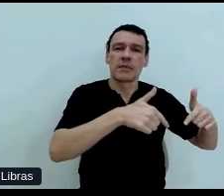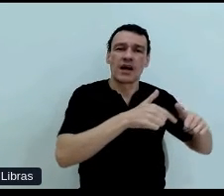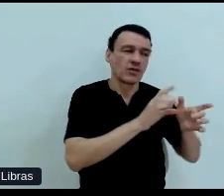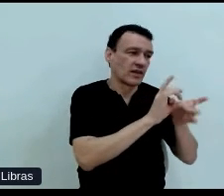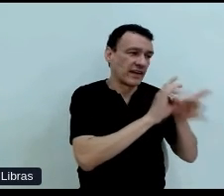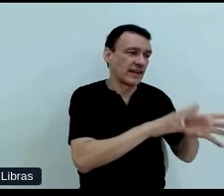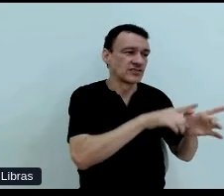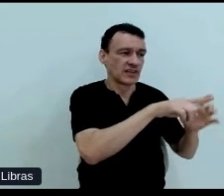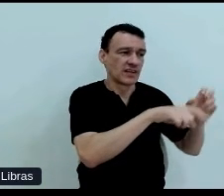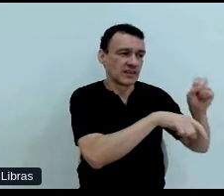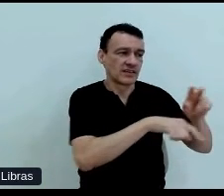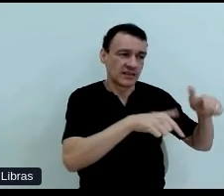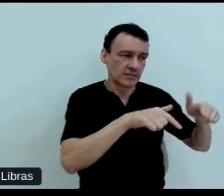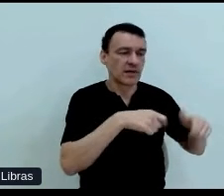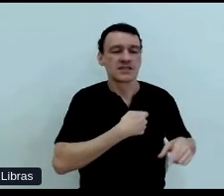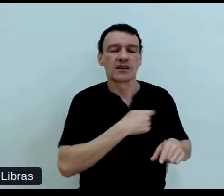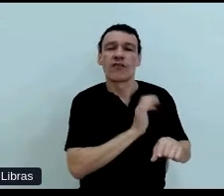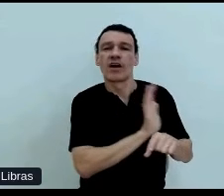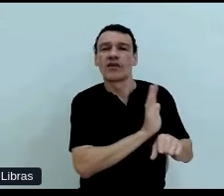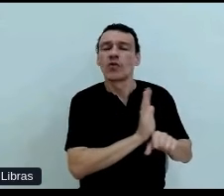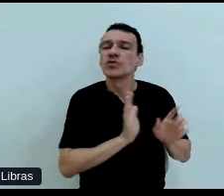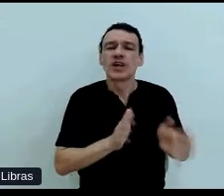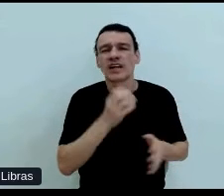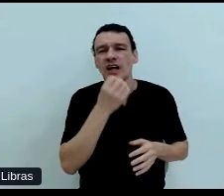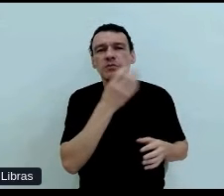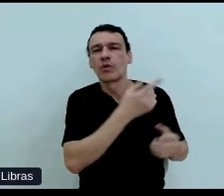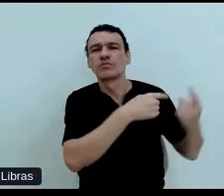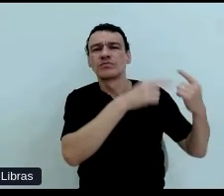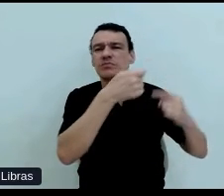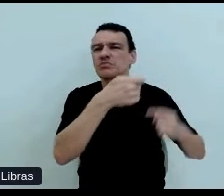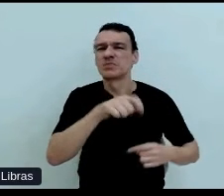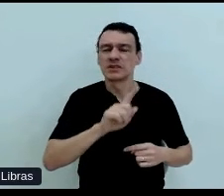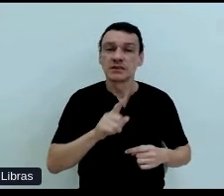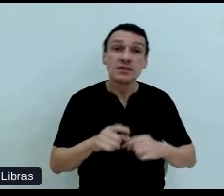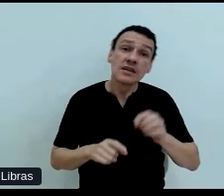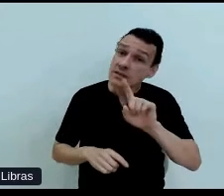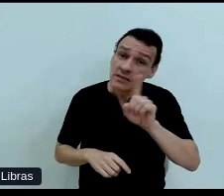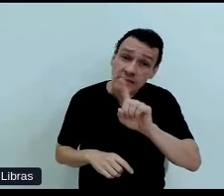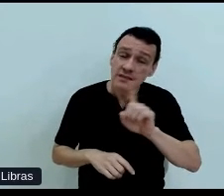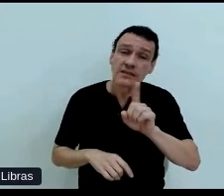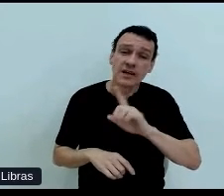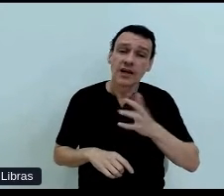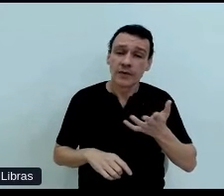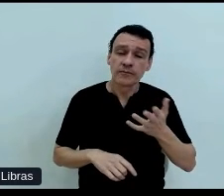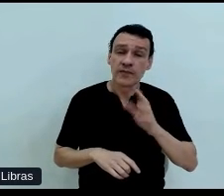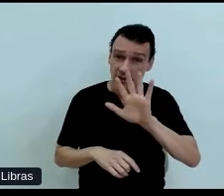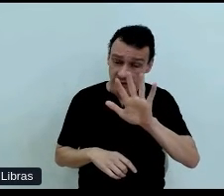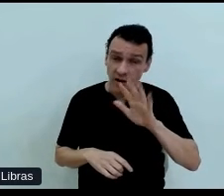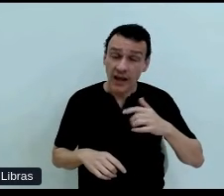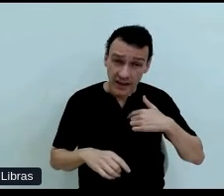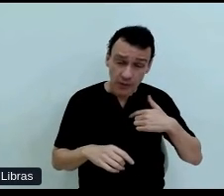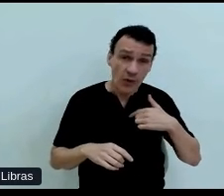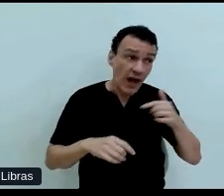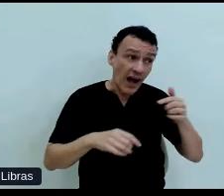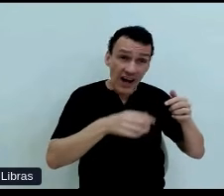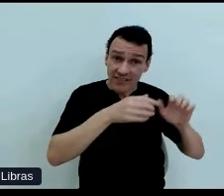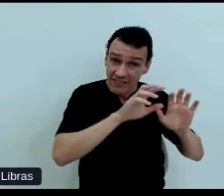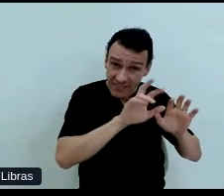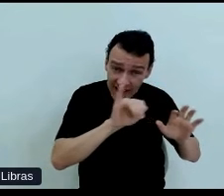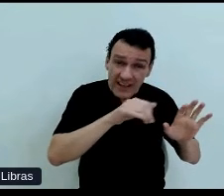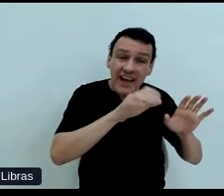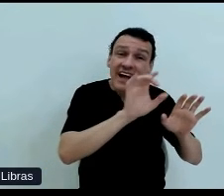que promover, não, vamos deixar a pessoa nessa situação, eu já estou dando um emprego mesmo, tem um outro lado também, já estou dando um